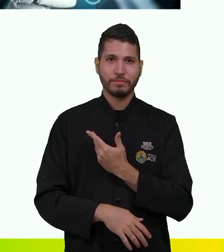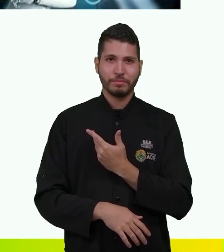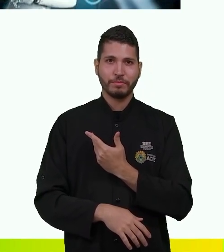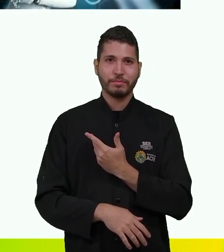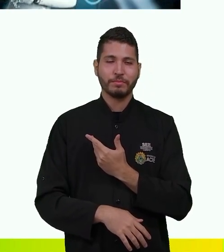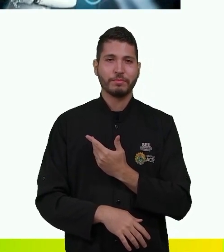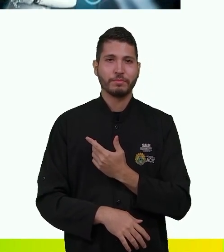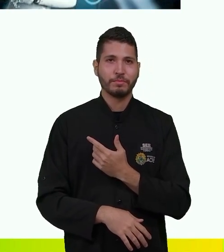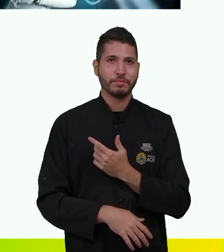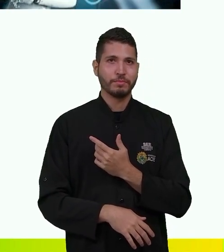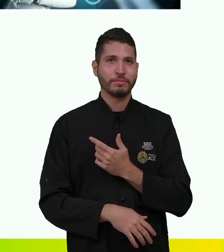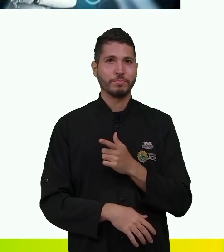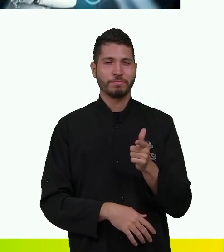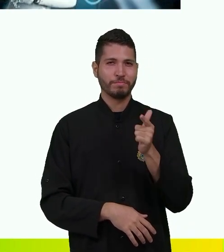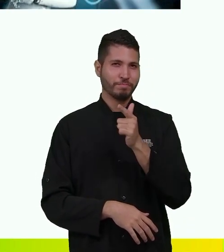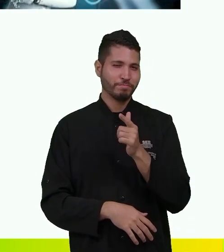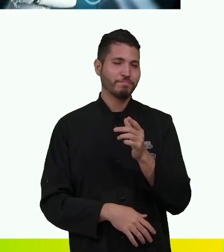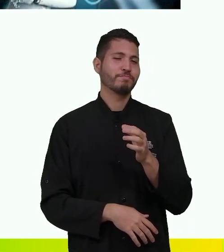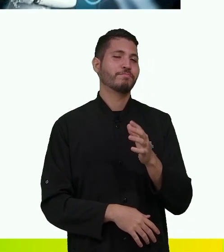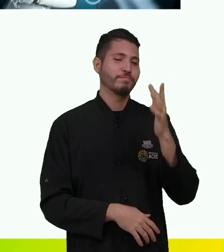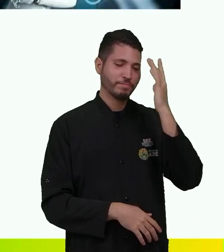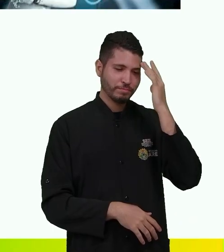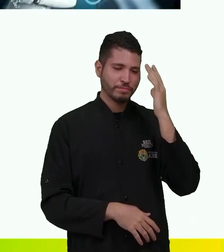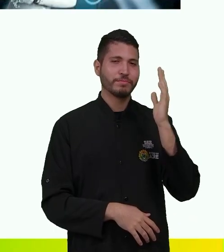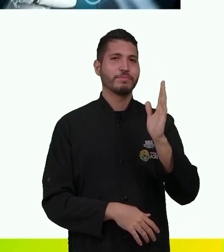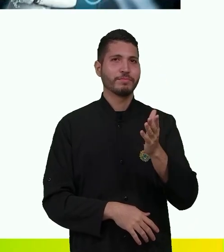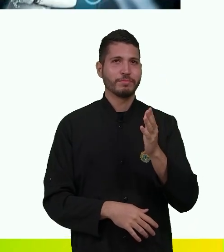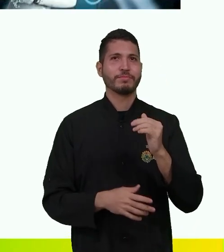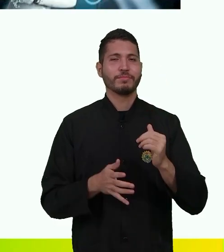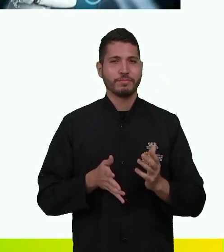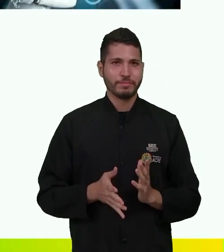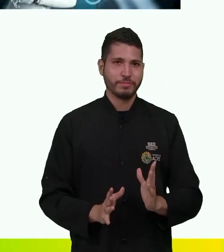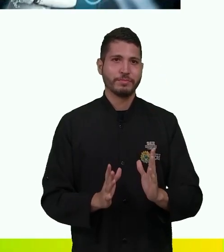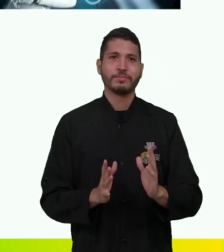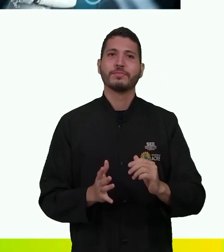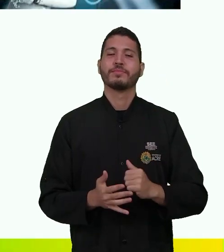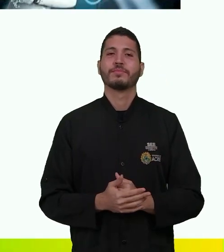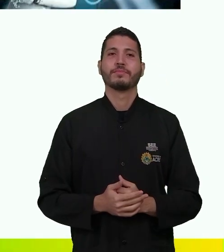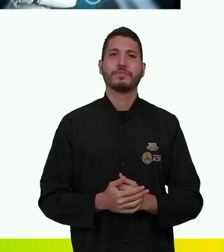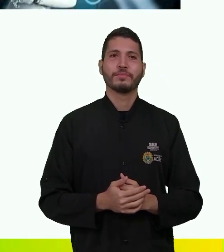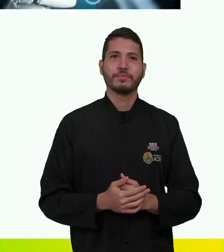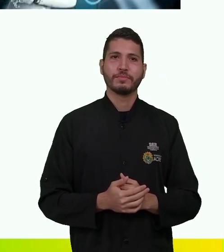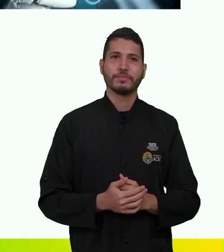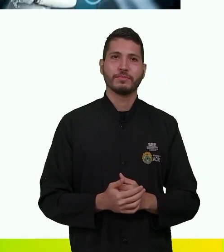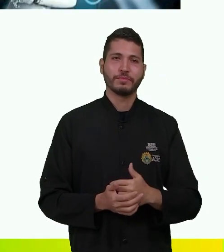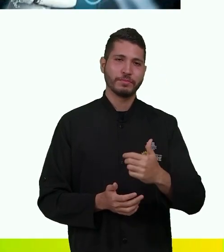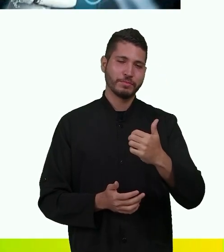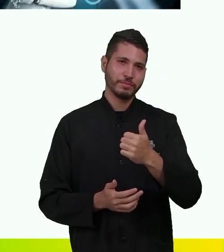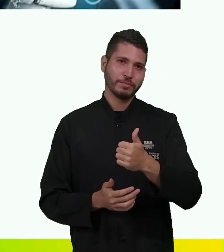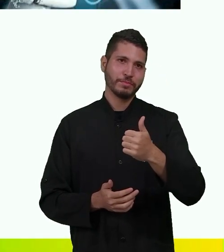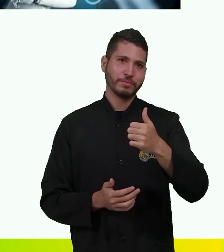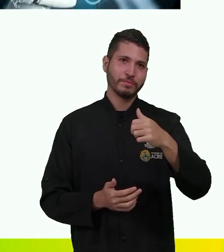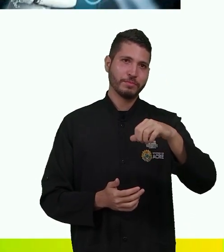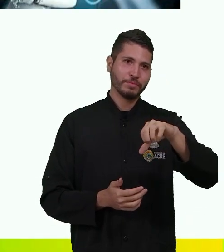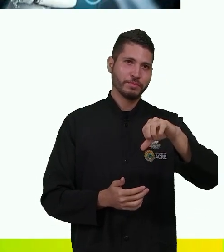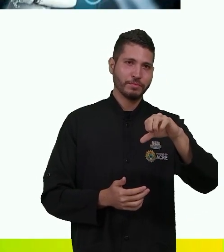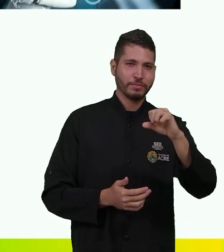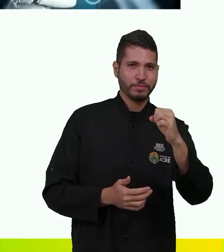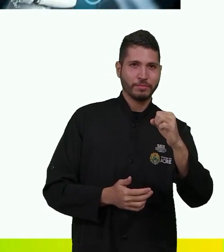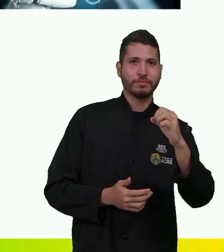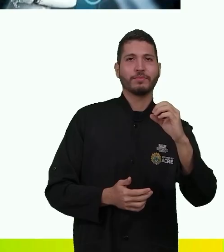tinham nascido aqui em 2010. Mas de 1980, faltavam aí 4 anos para o professor